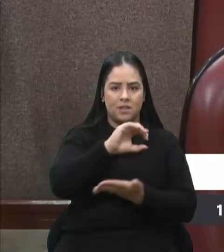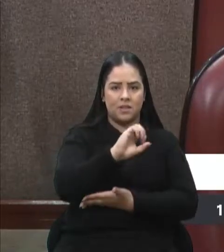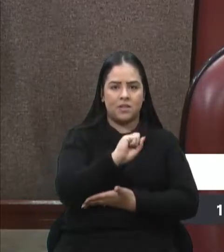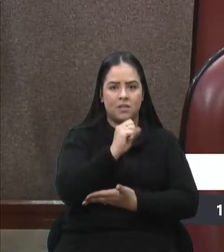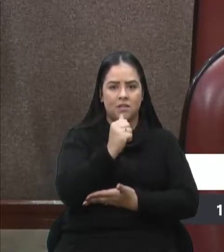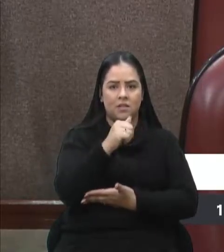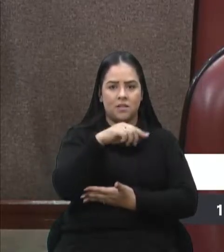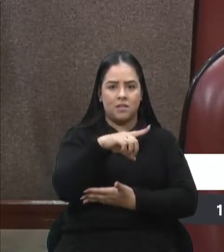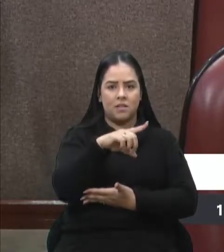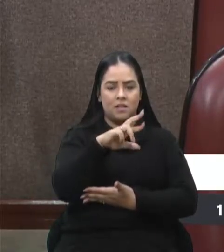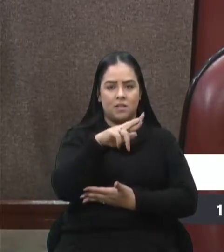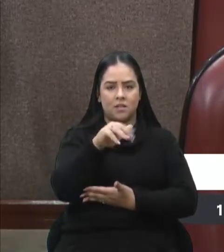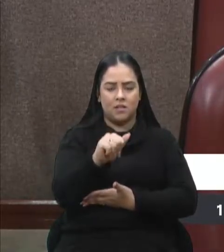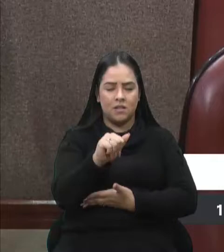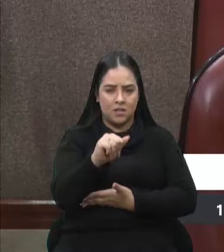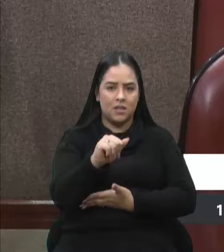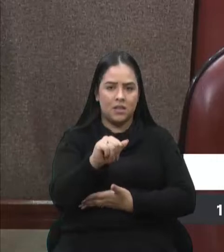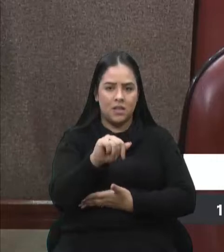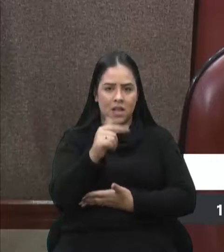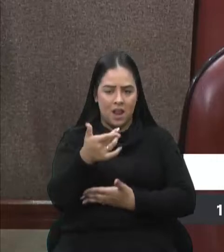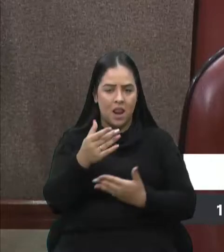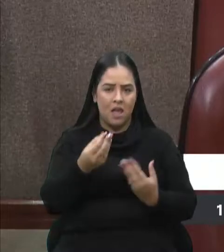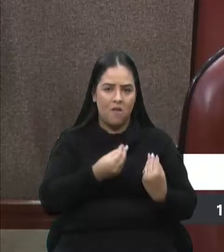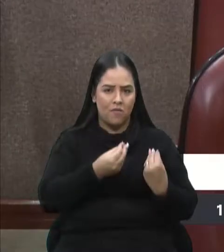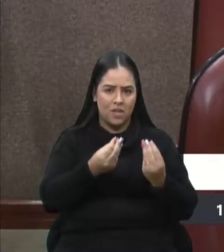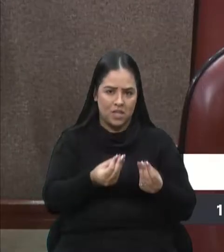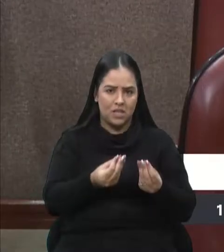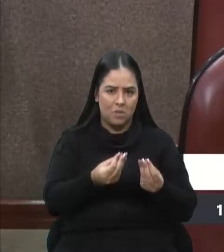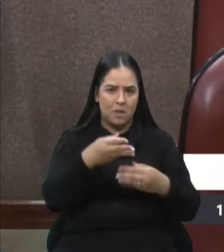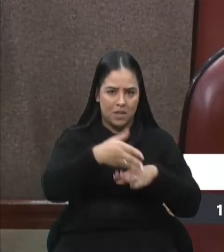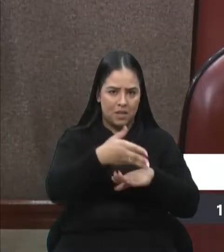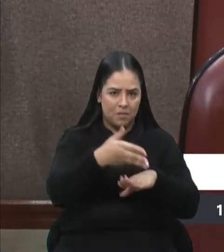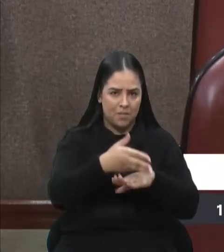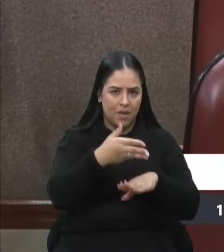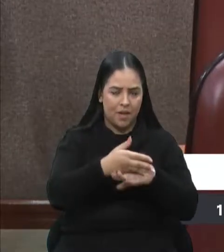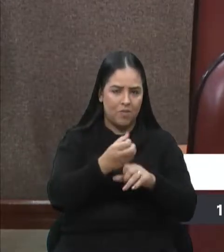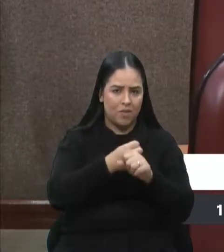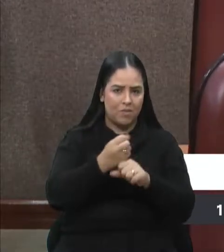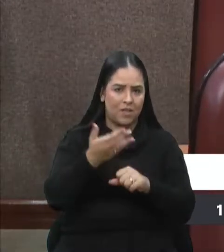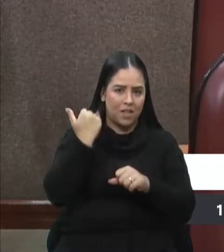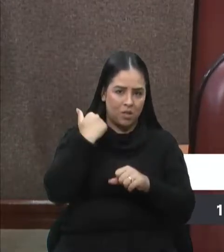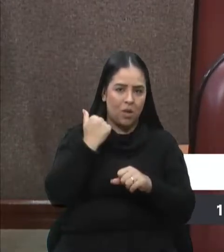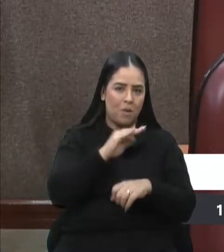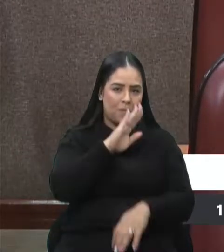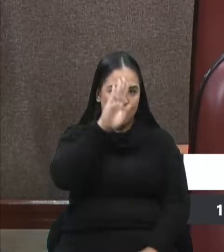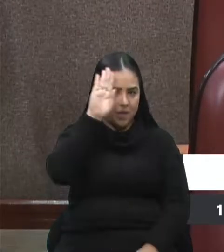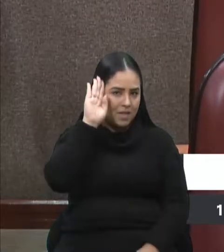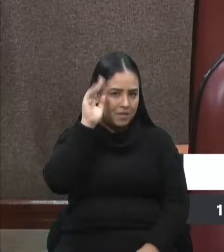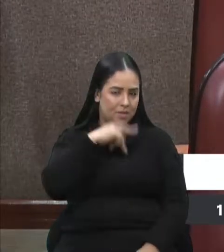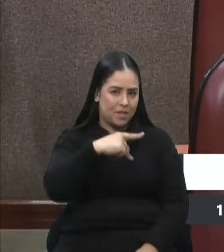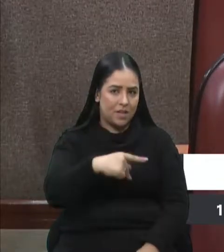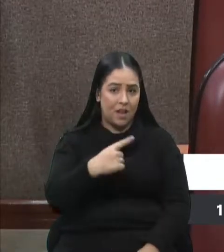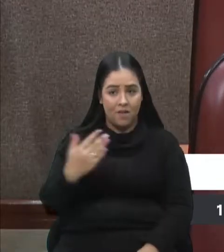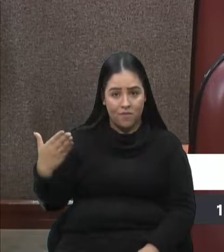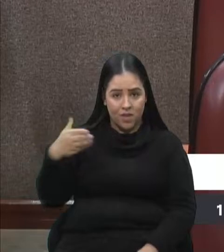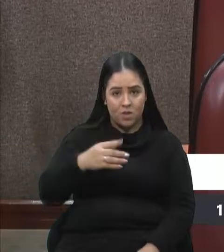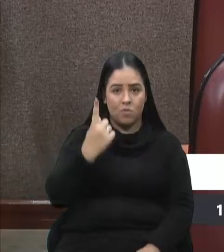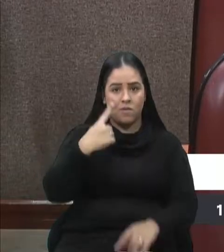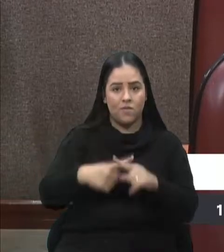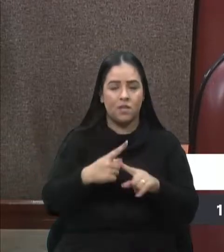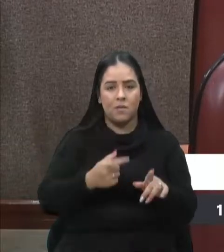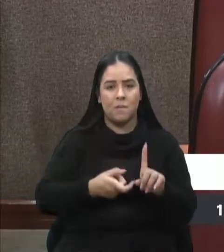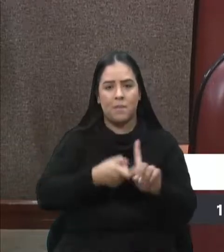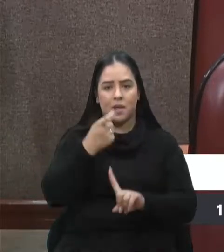que ela mesma se ofereceu, ainda no ano passado, quando o presidente era o vereador Bressan. Ela se ofereceu para vir aqui uma vez por mês conversar